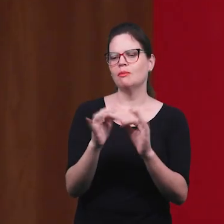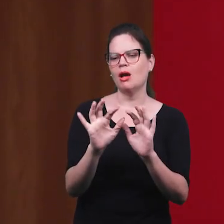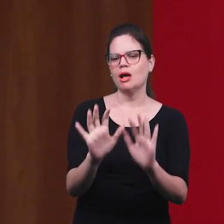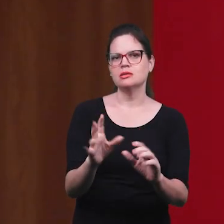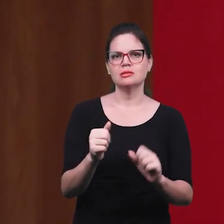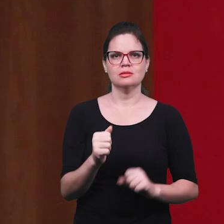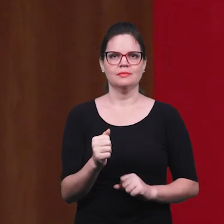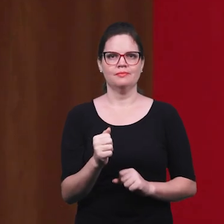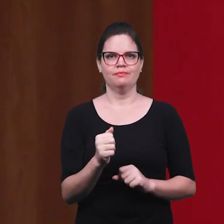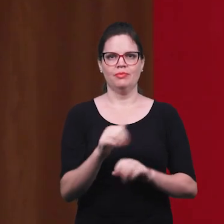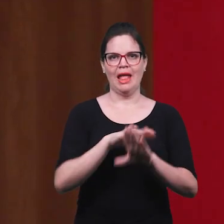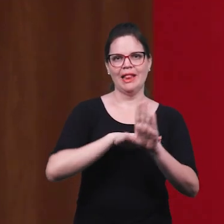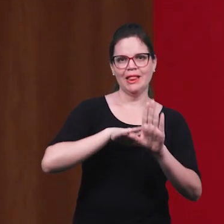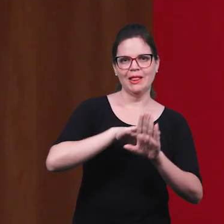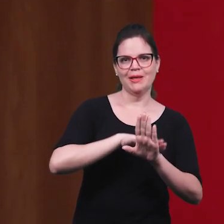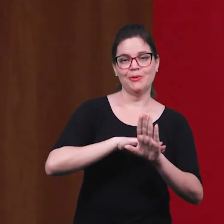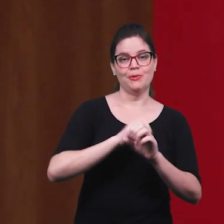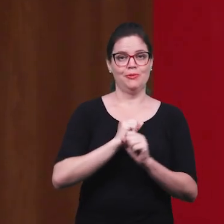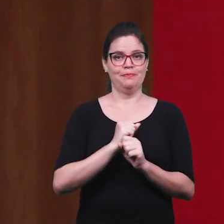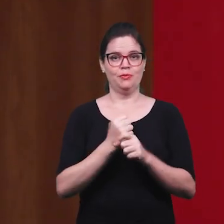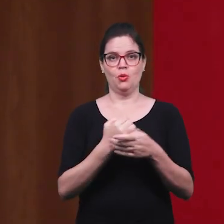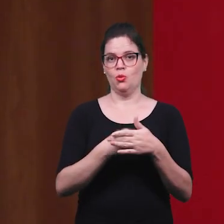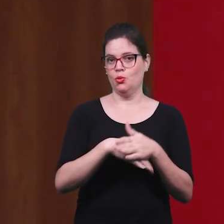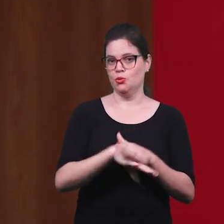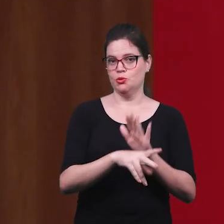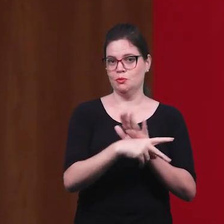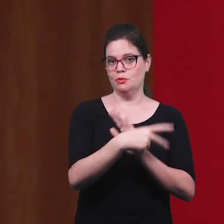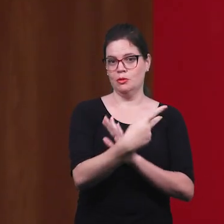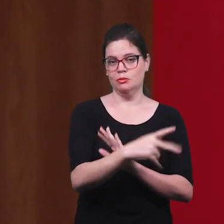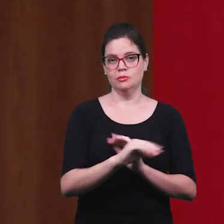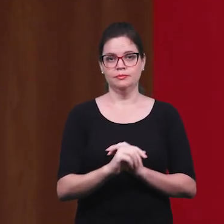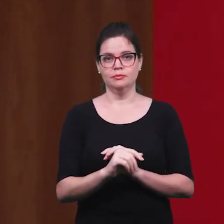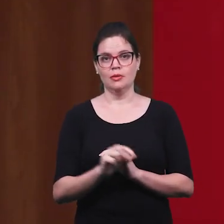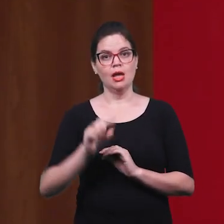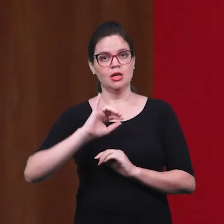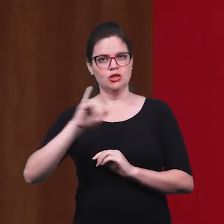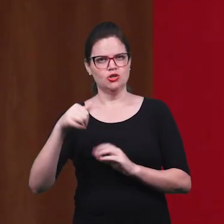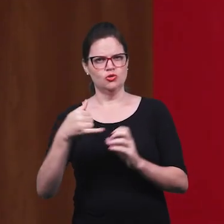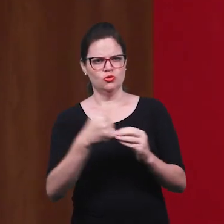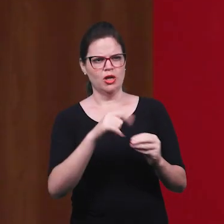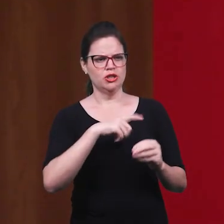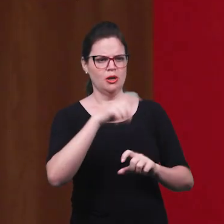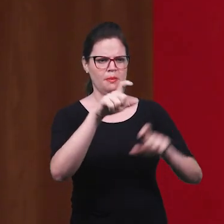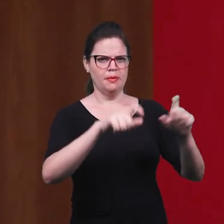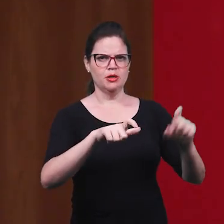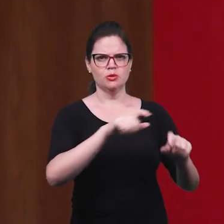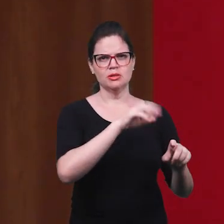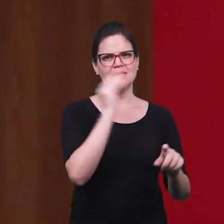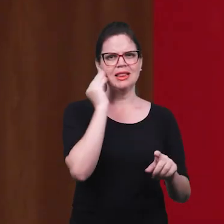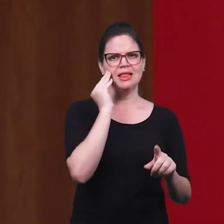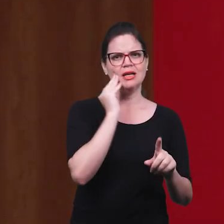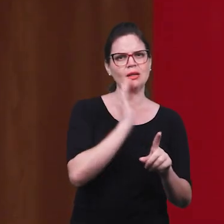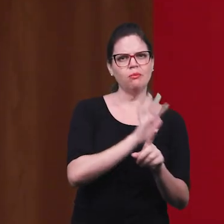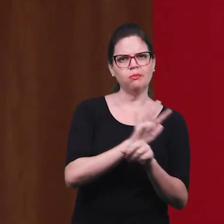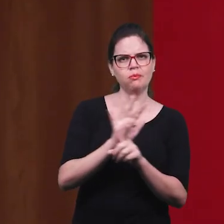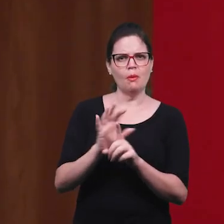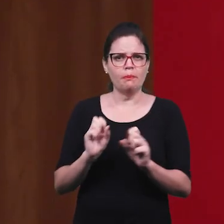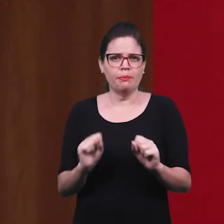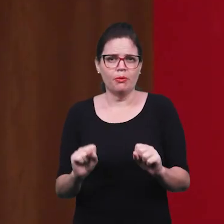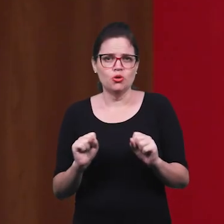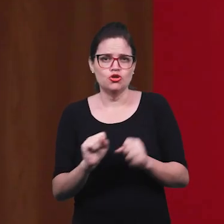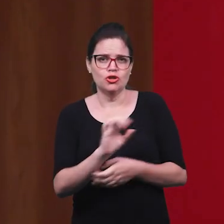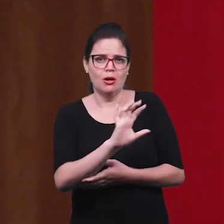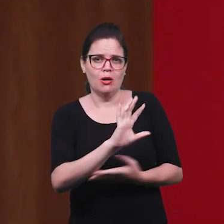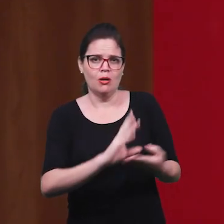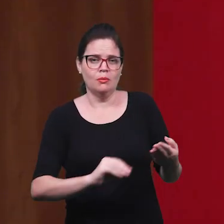muitos costumes, e Josué poderia ter sido influenciado por aqueles costumes, por aquelas verdades